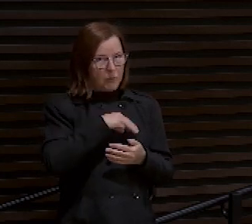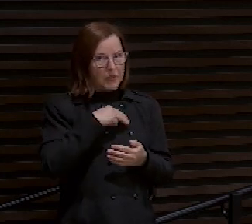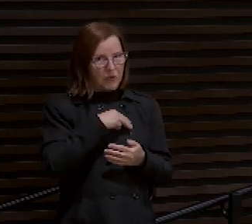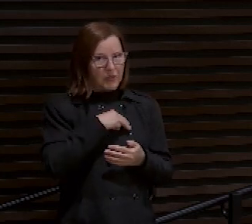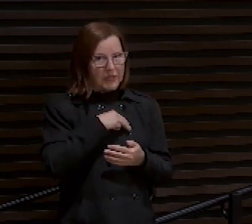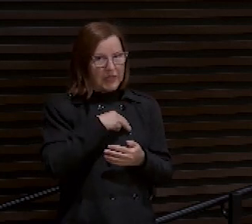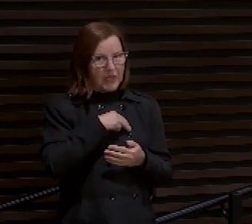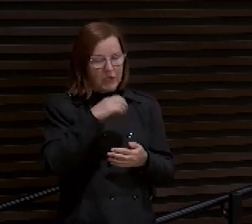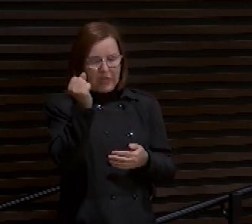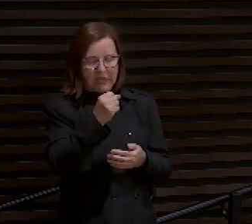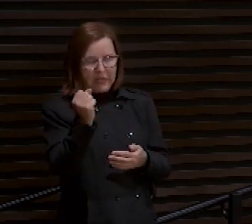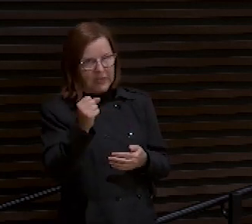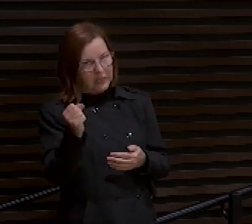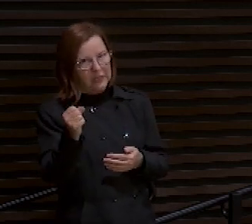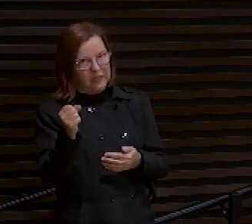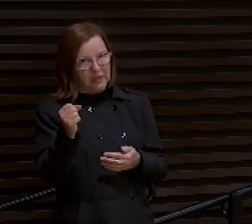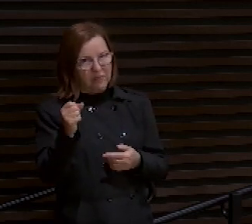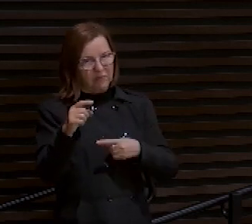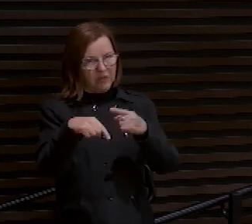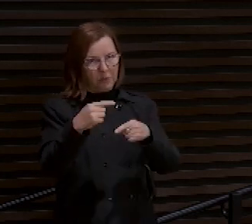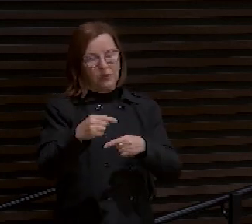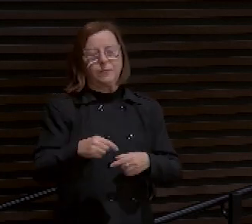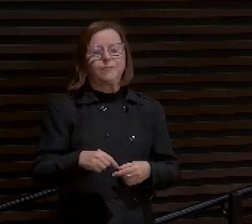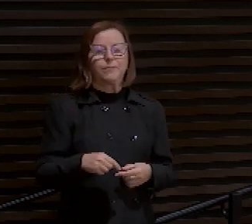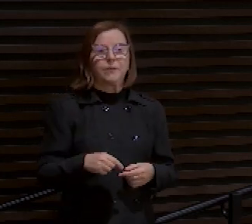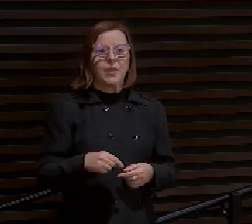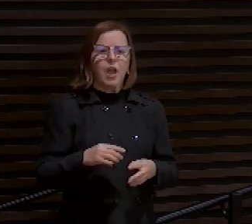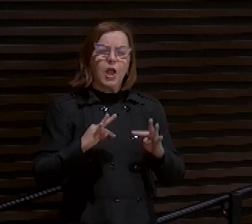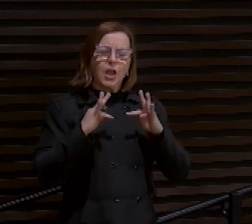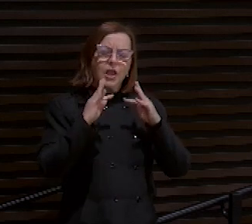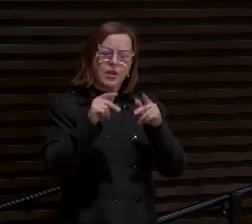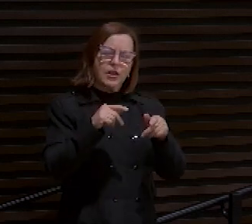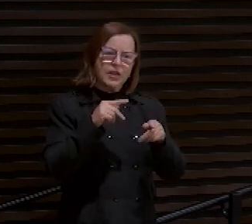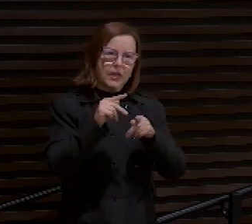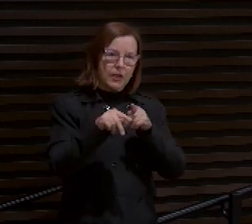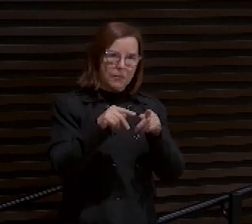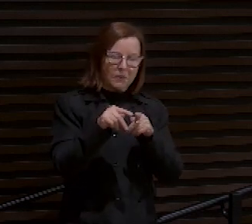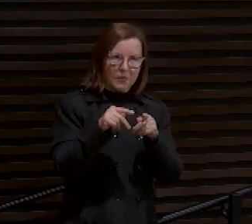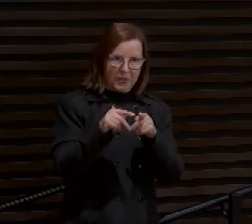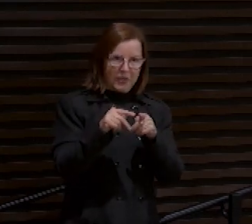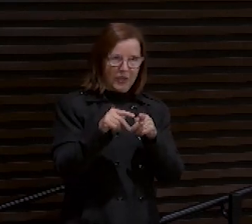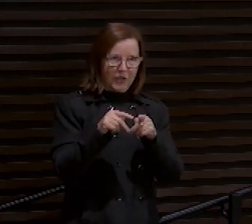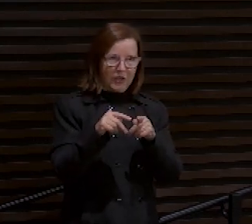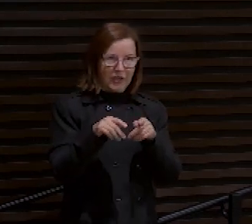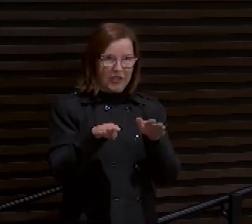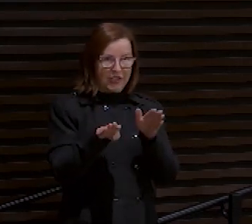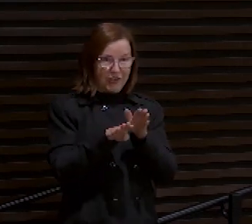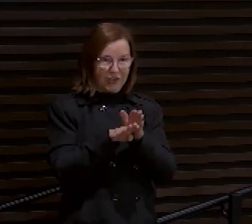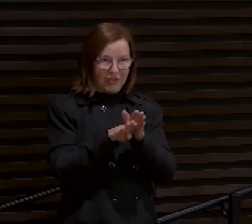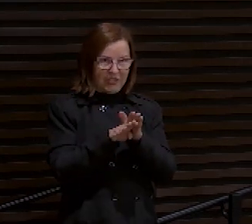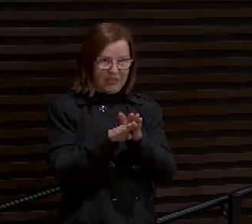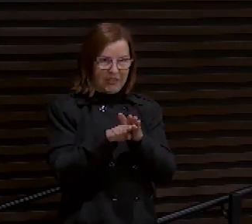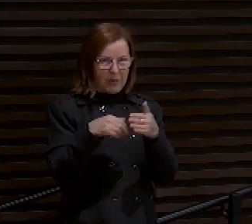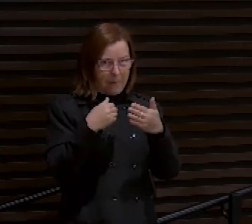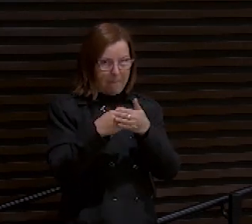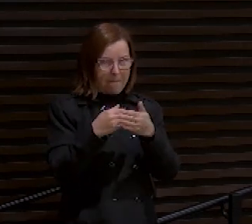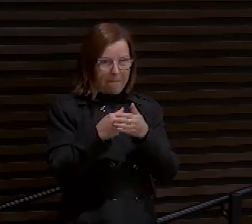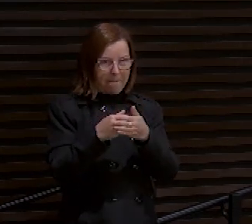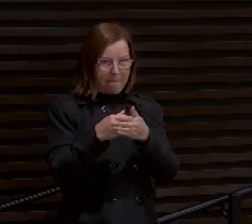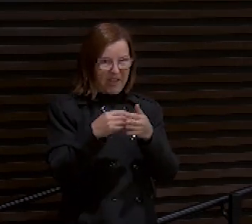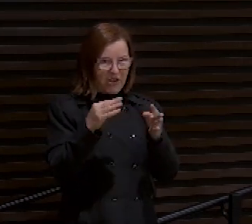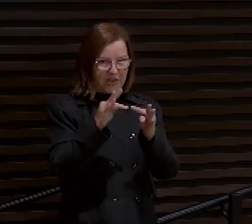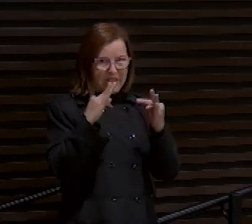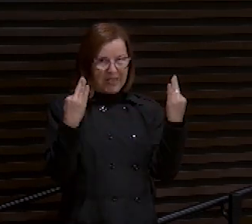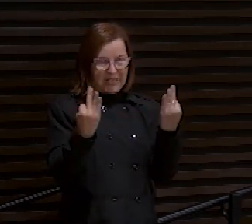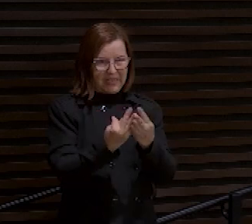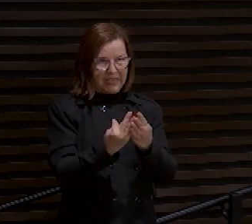que chegavam perto daquela tribo, os índios, eles entendiam que era alguma ameaça. Então, mesmo que